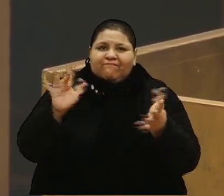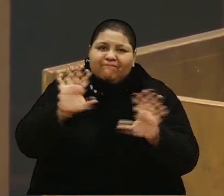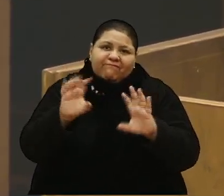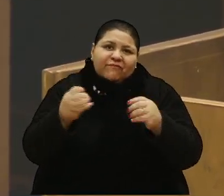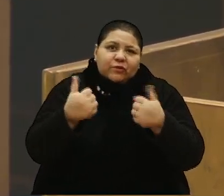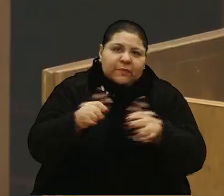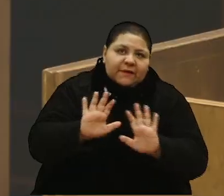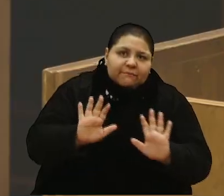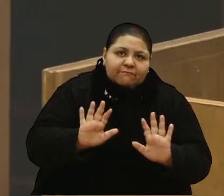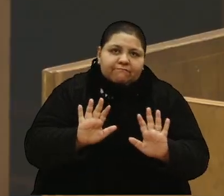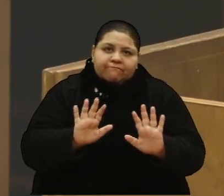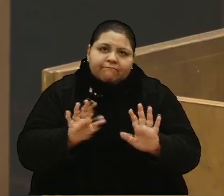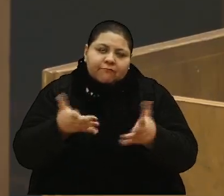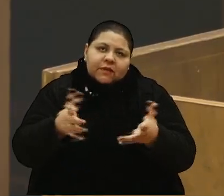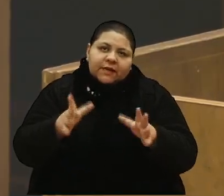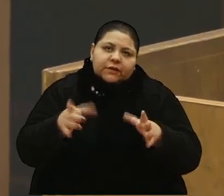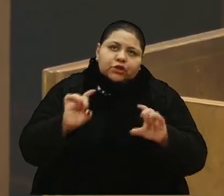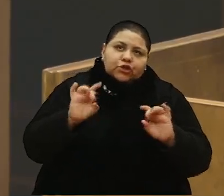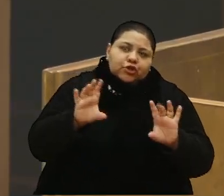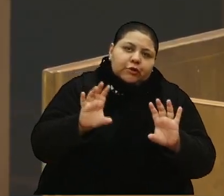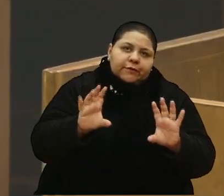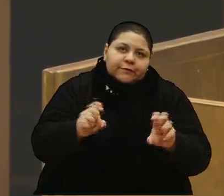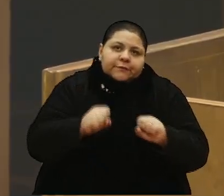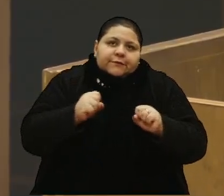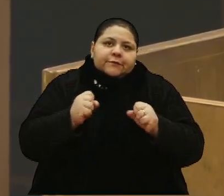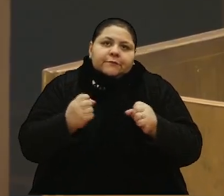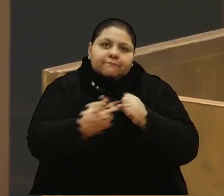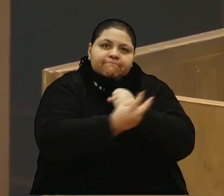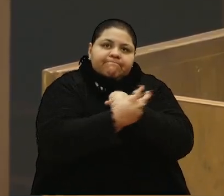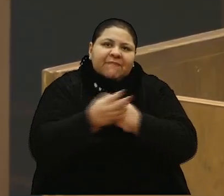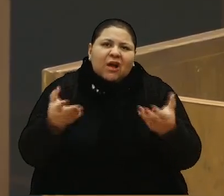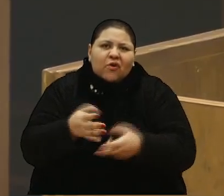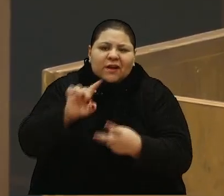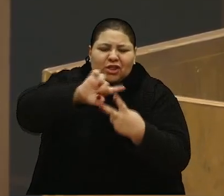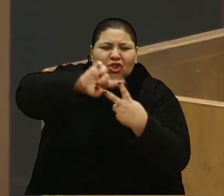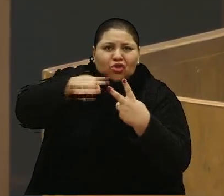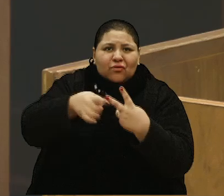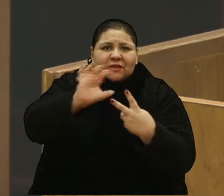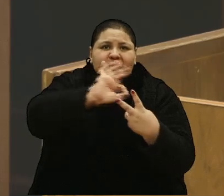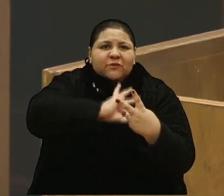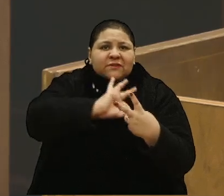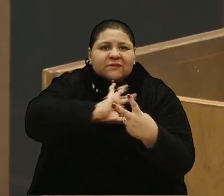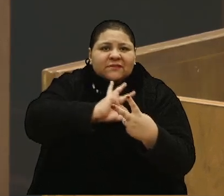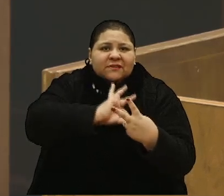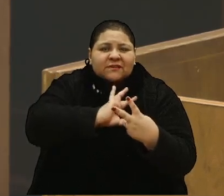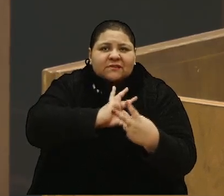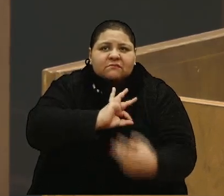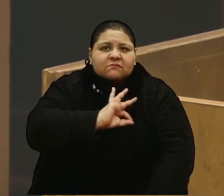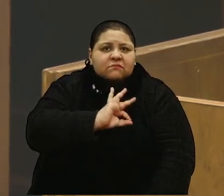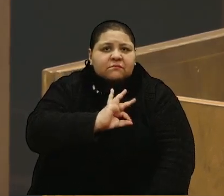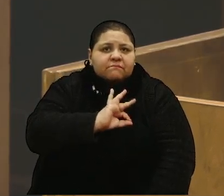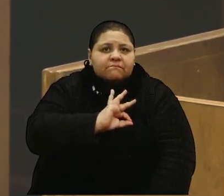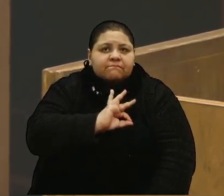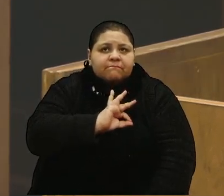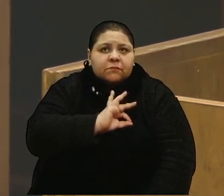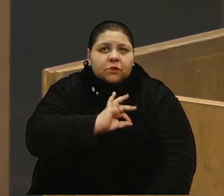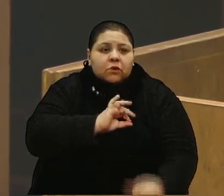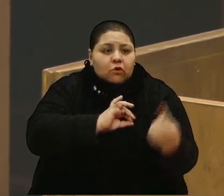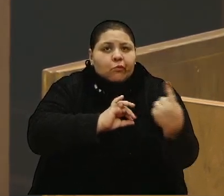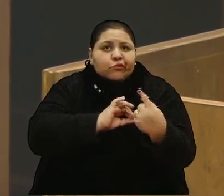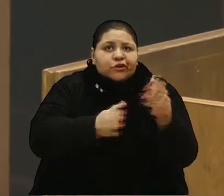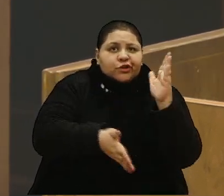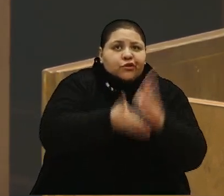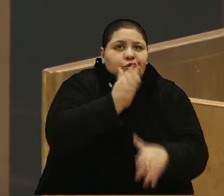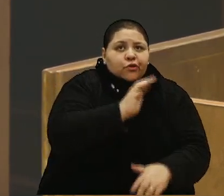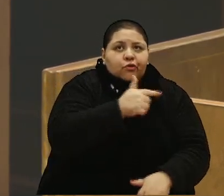bem, legítima defesa. Mas em 2 policiais, em 2, um podia ter corrido, o